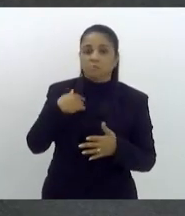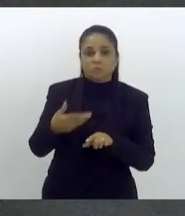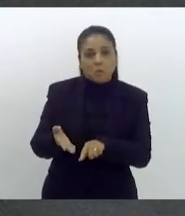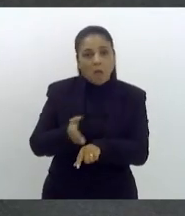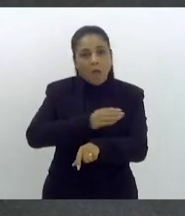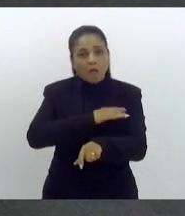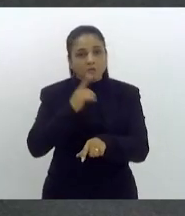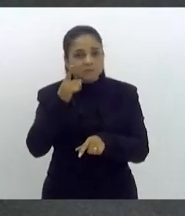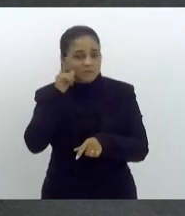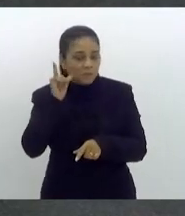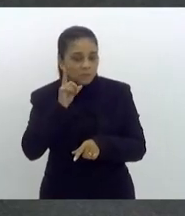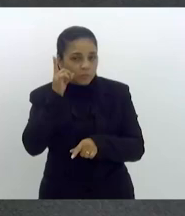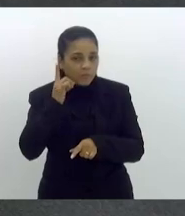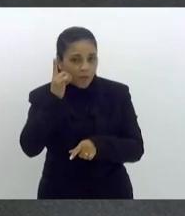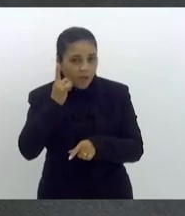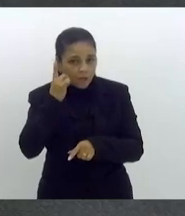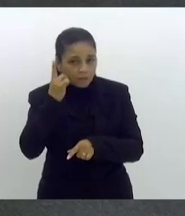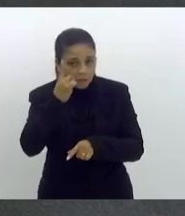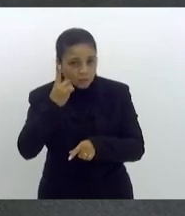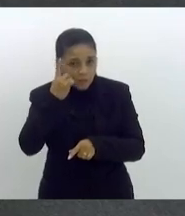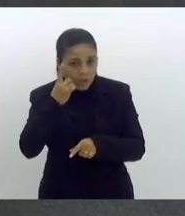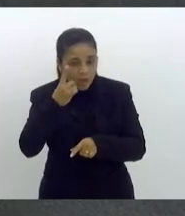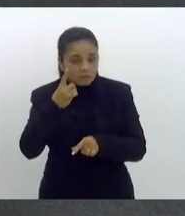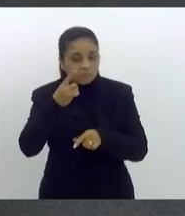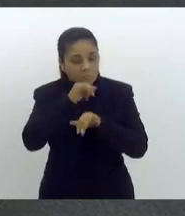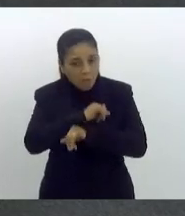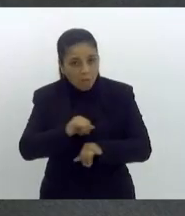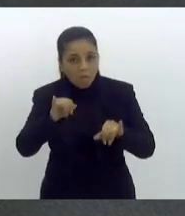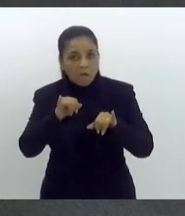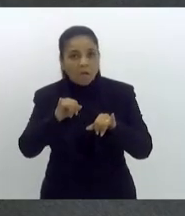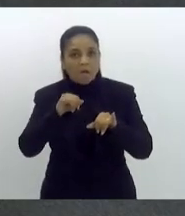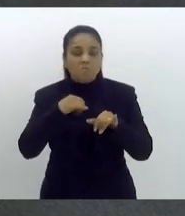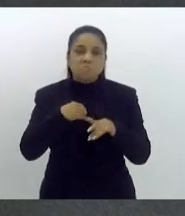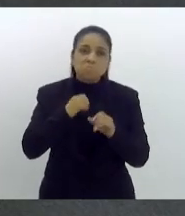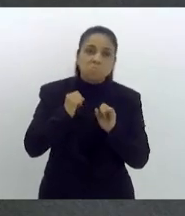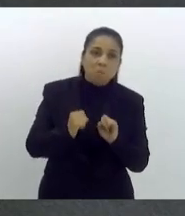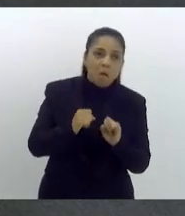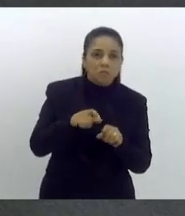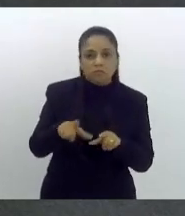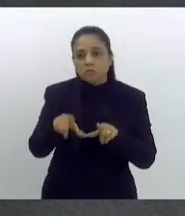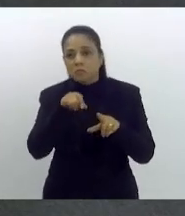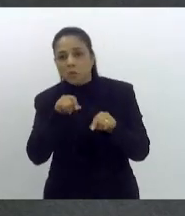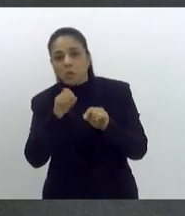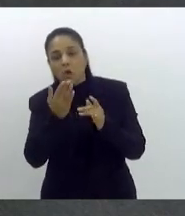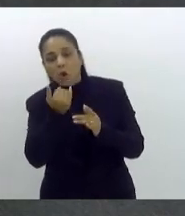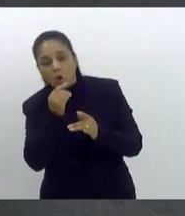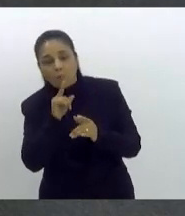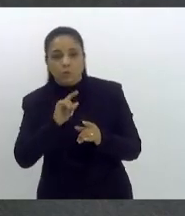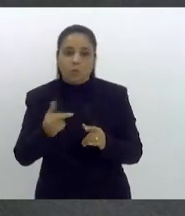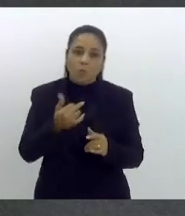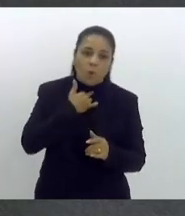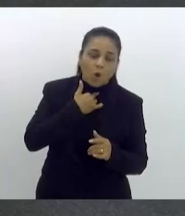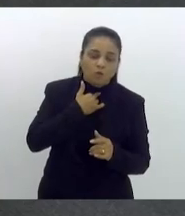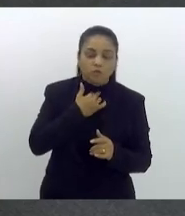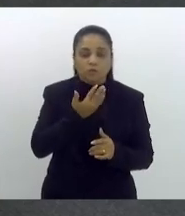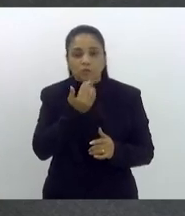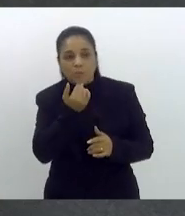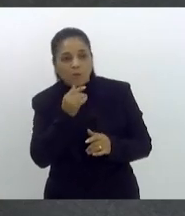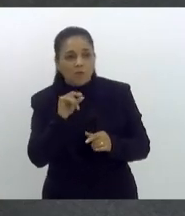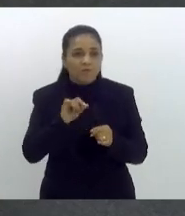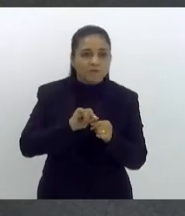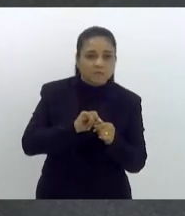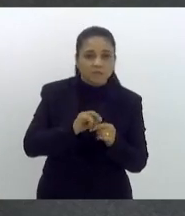falando que a gente não pode definir o que vai o que não vai comer o que a pessoa pode ou não pode fazer